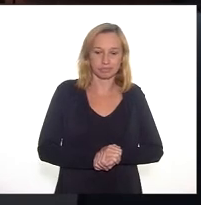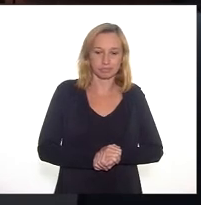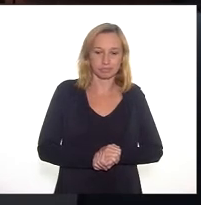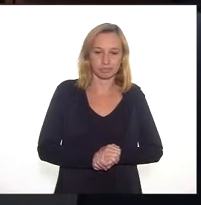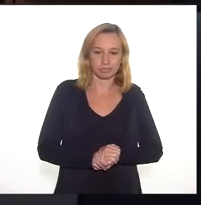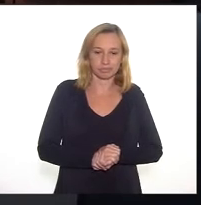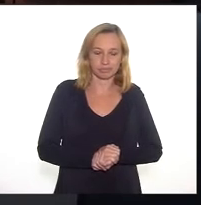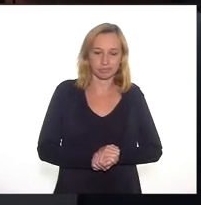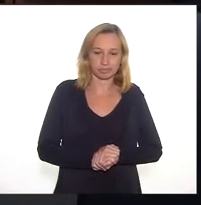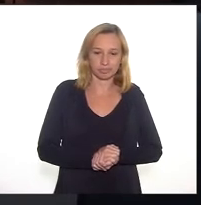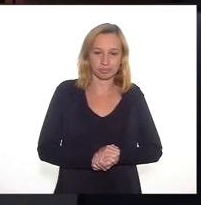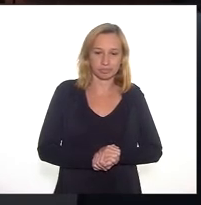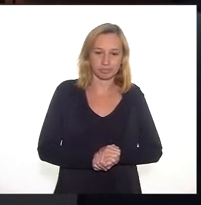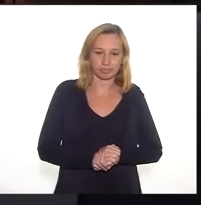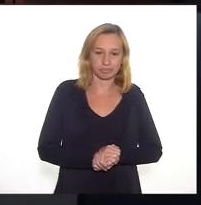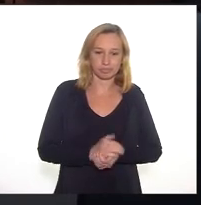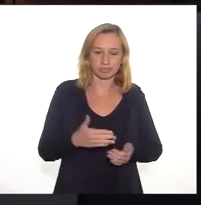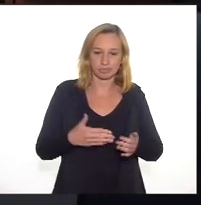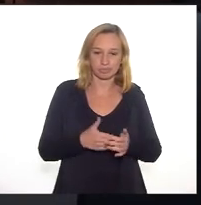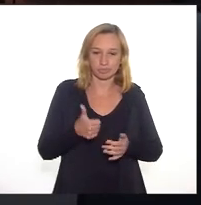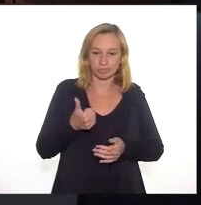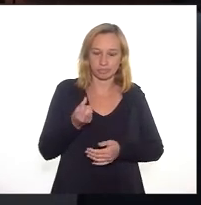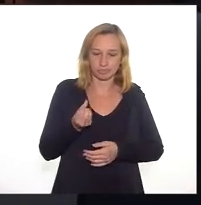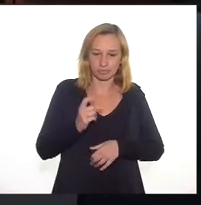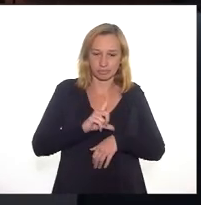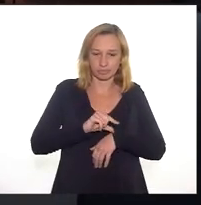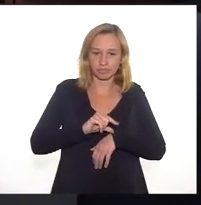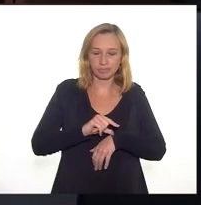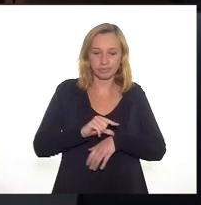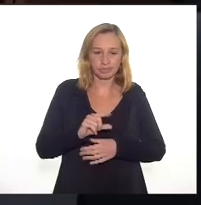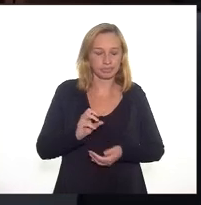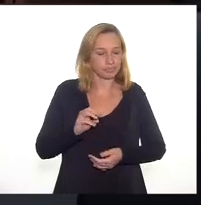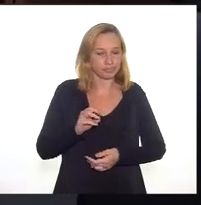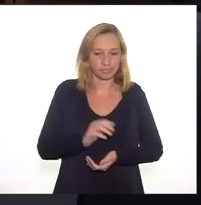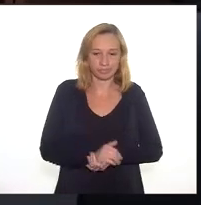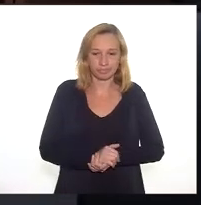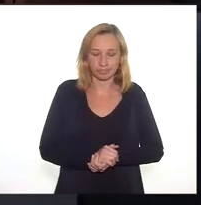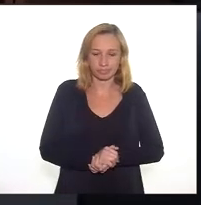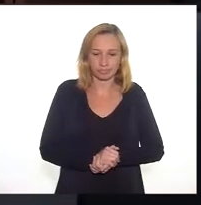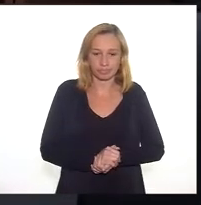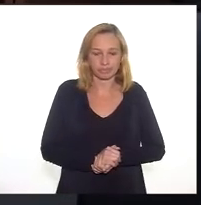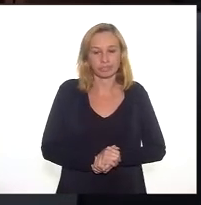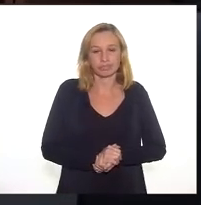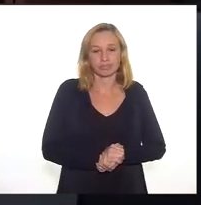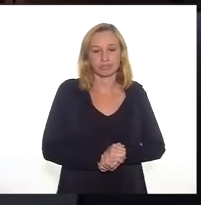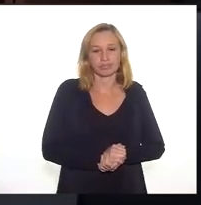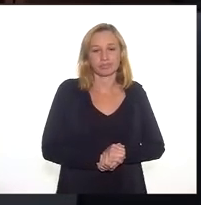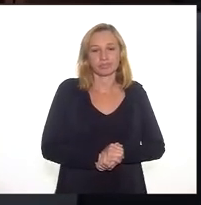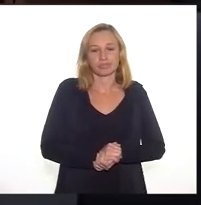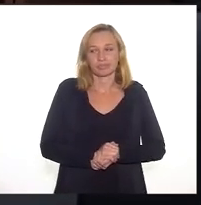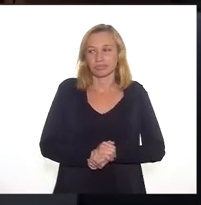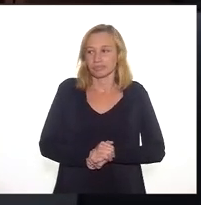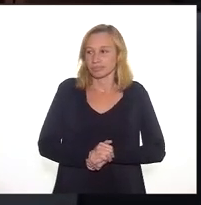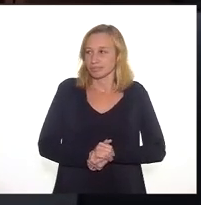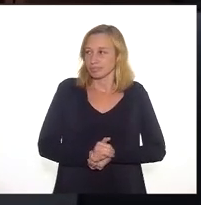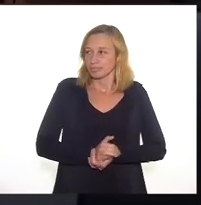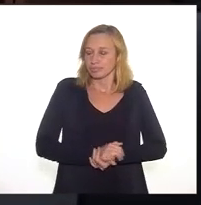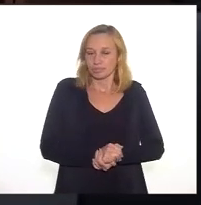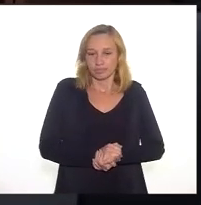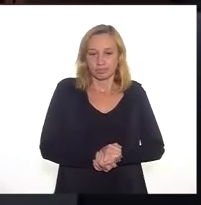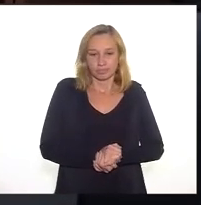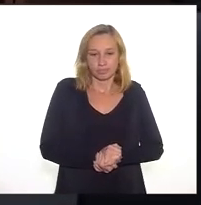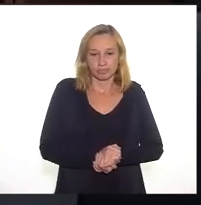até às 16 horas no expediente final. Então, escrito, deputada Marta, Luiz